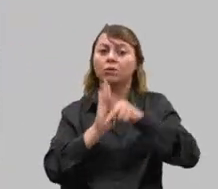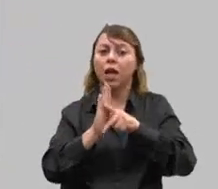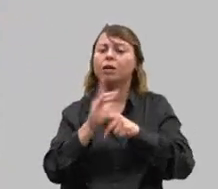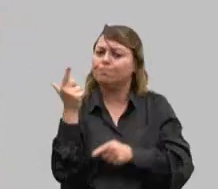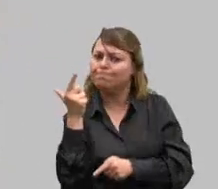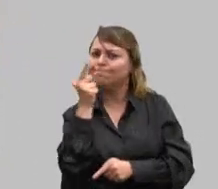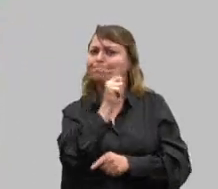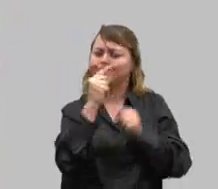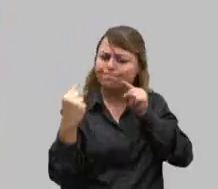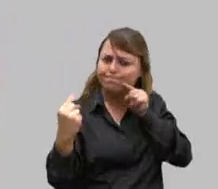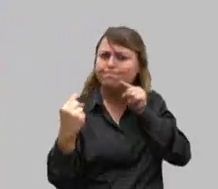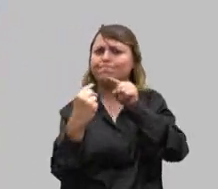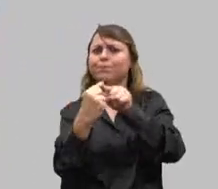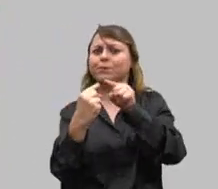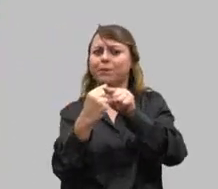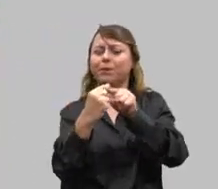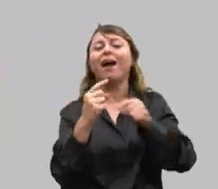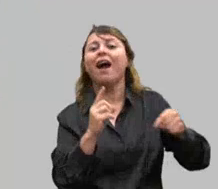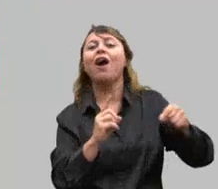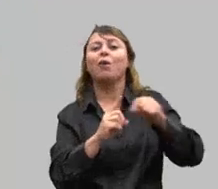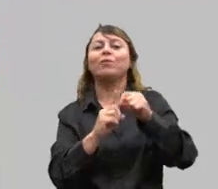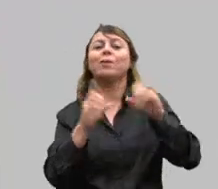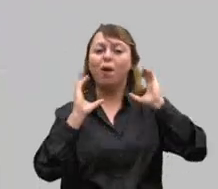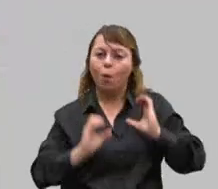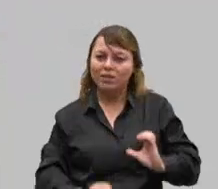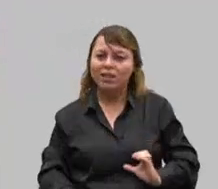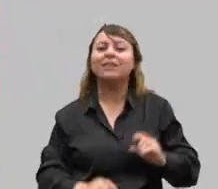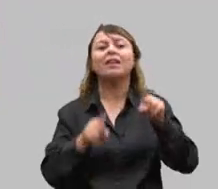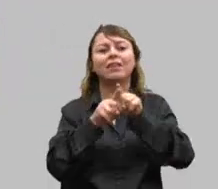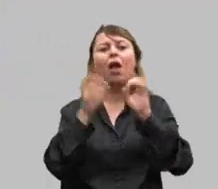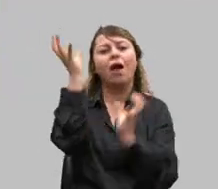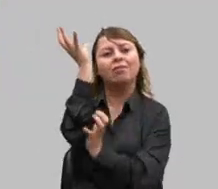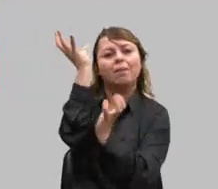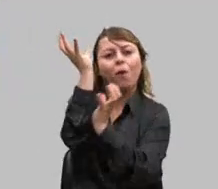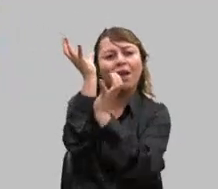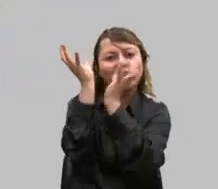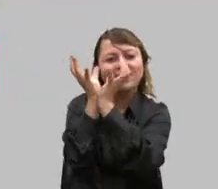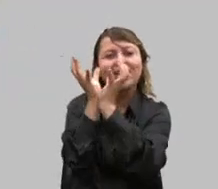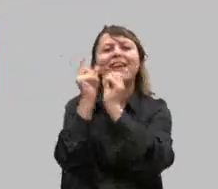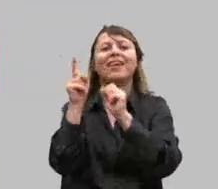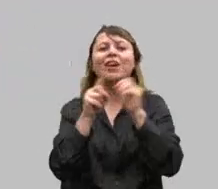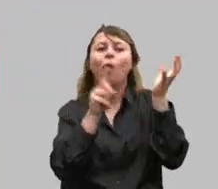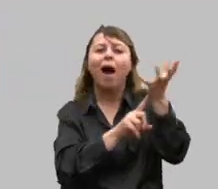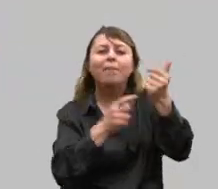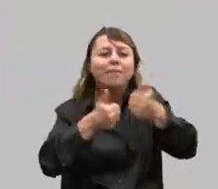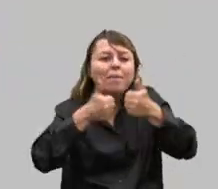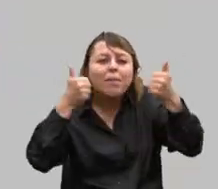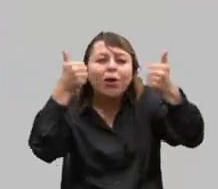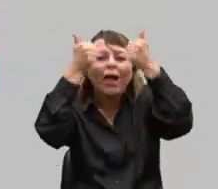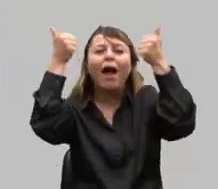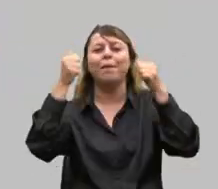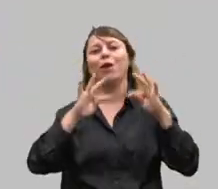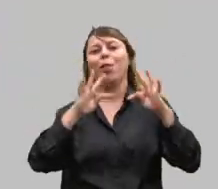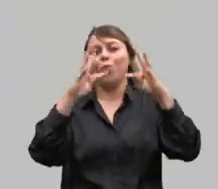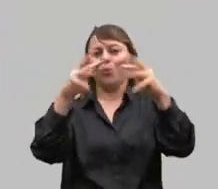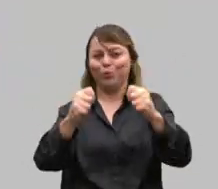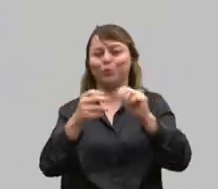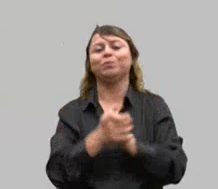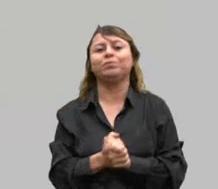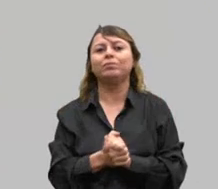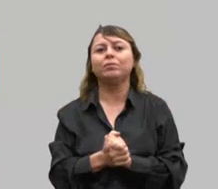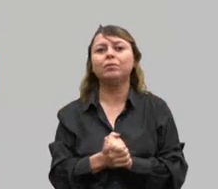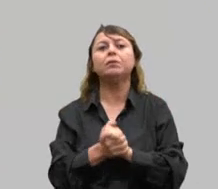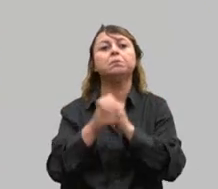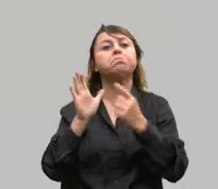a aproximação do jovem com a cidadania com a democracia com a arte de buscar melhorias para todos Vale se